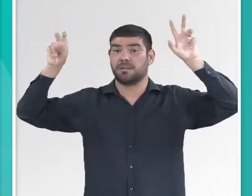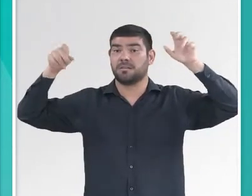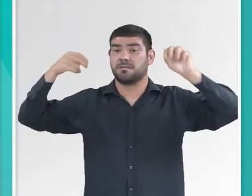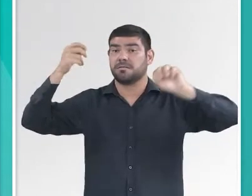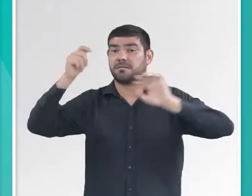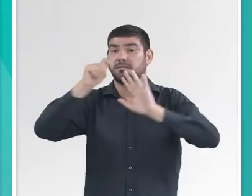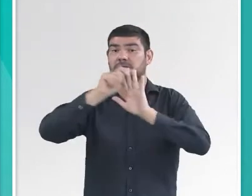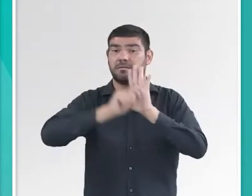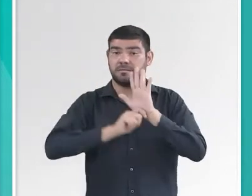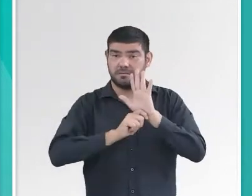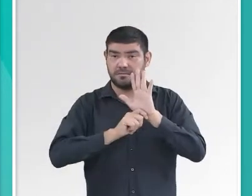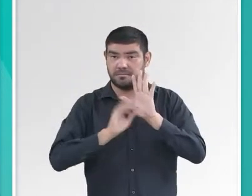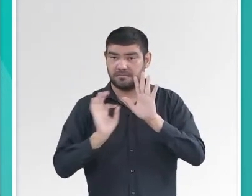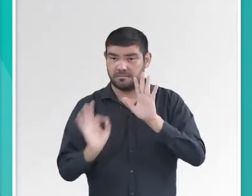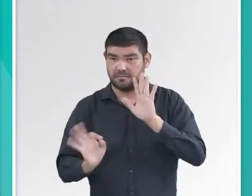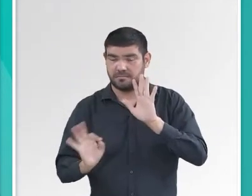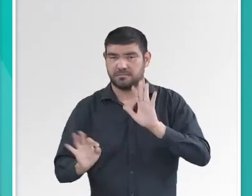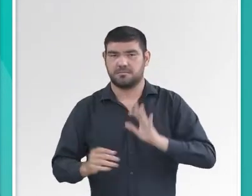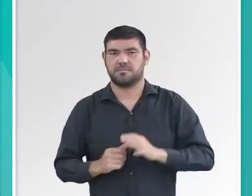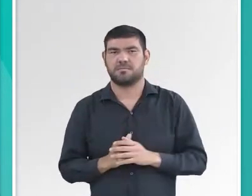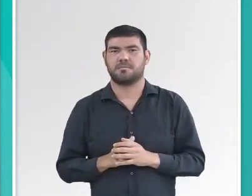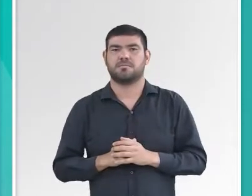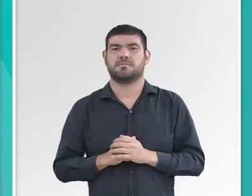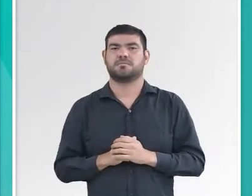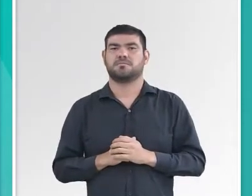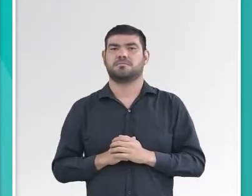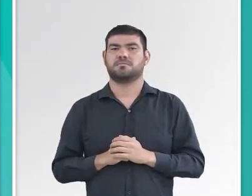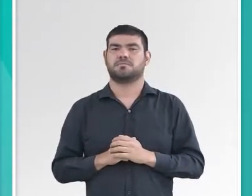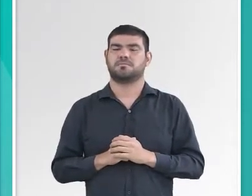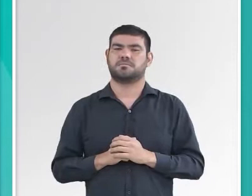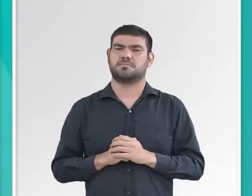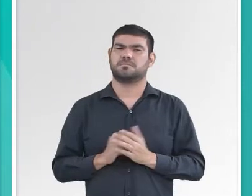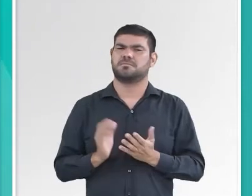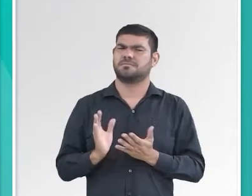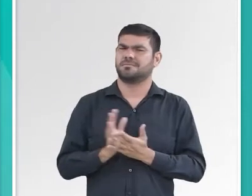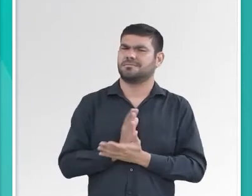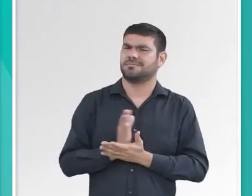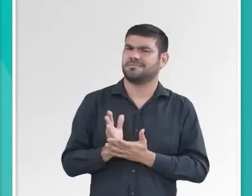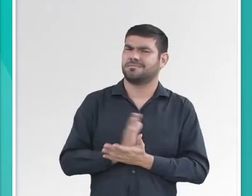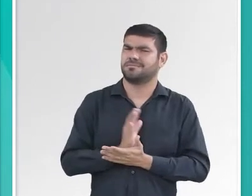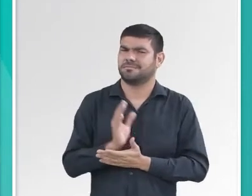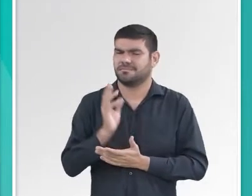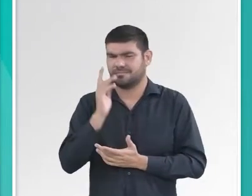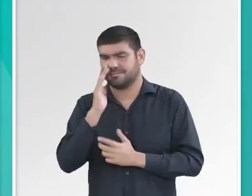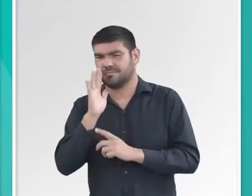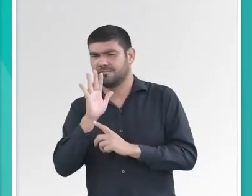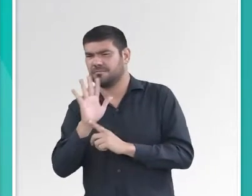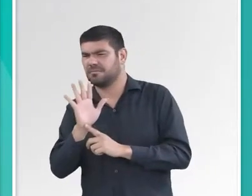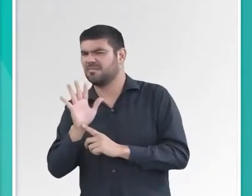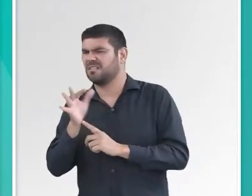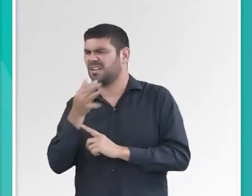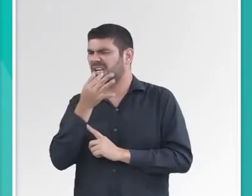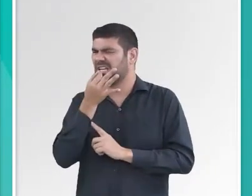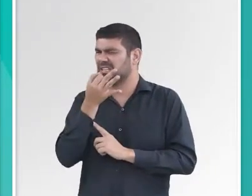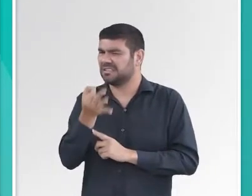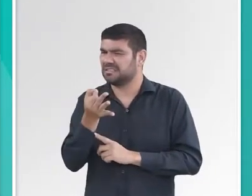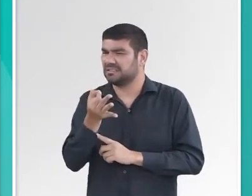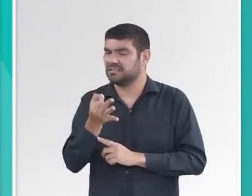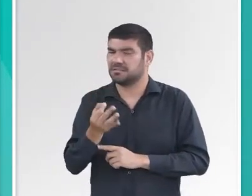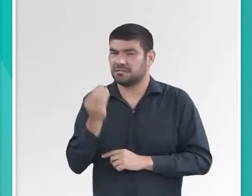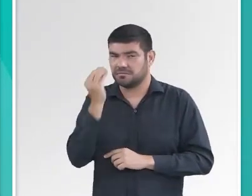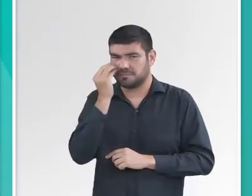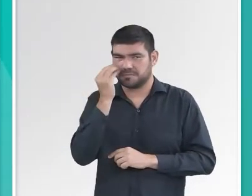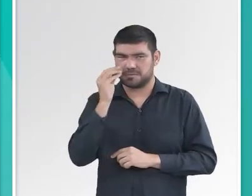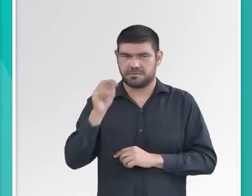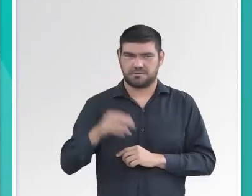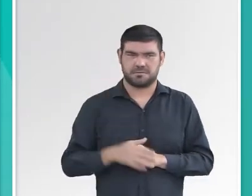tratar, certo? E já traz aí até um certo tom com relação à crítica, porque observe aí,